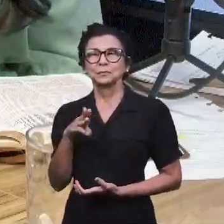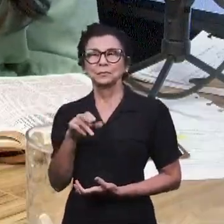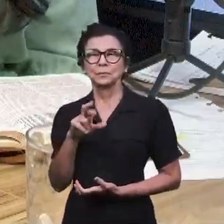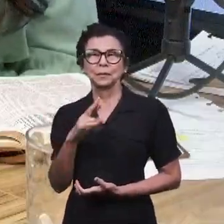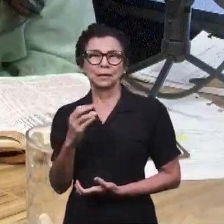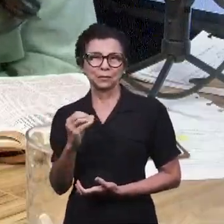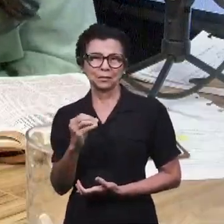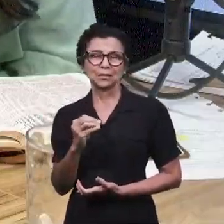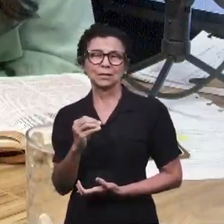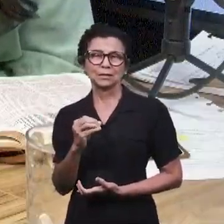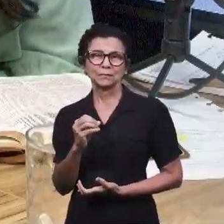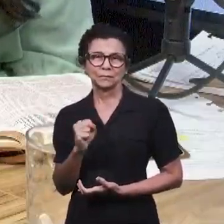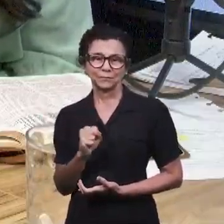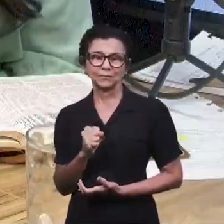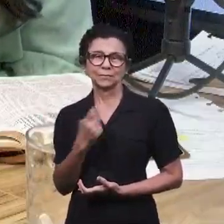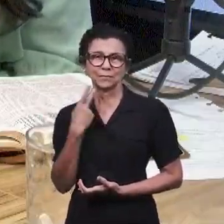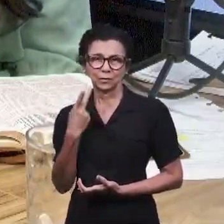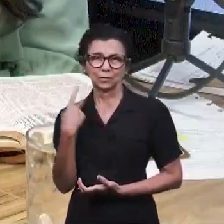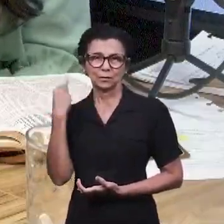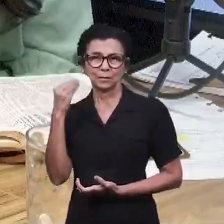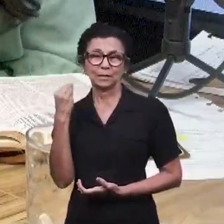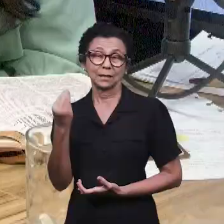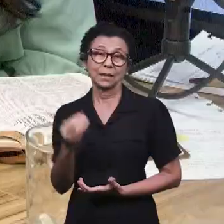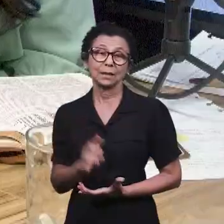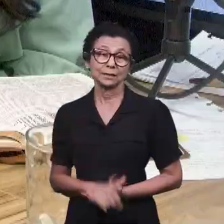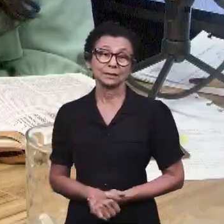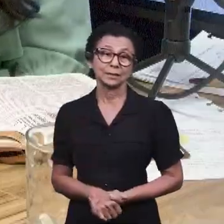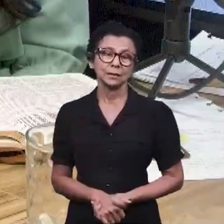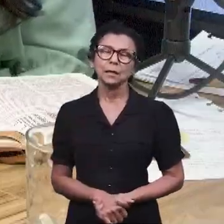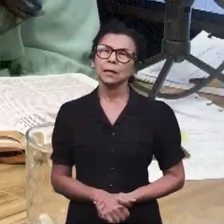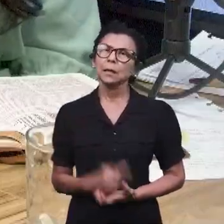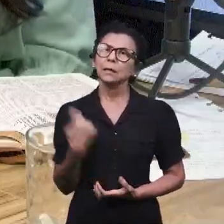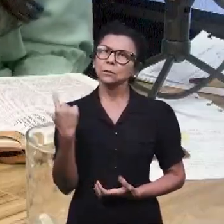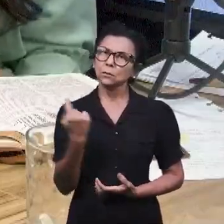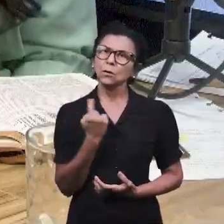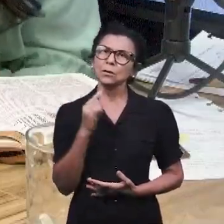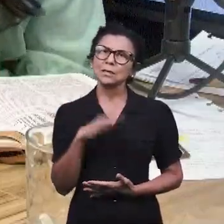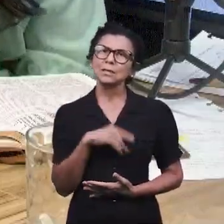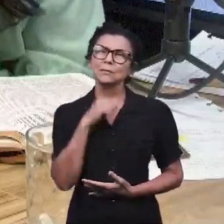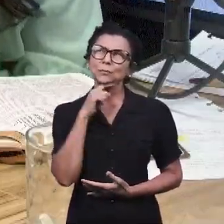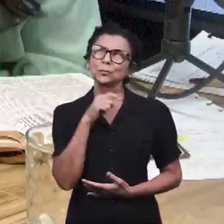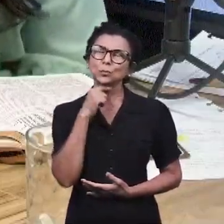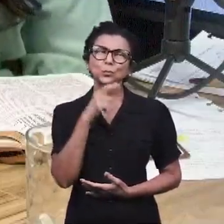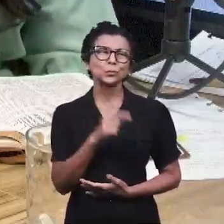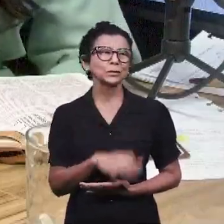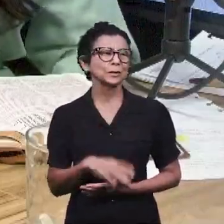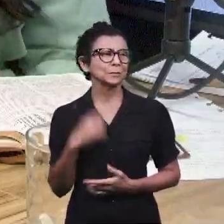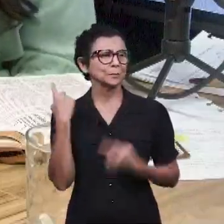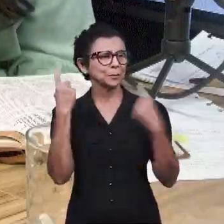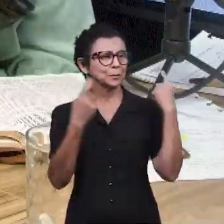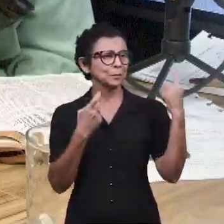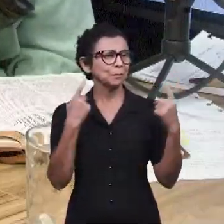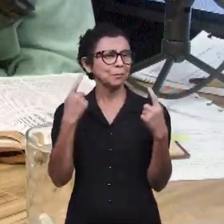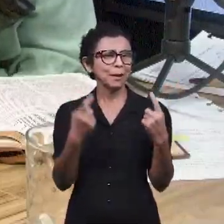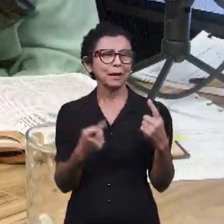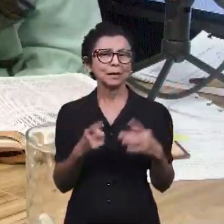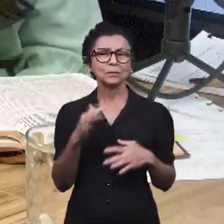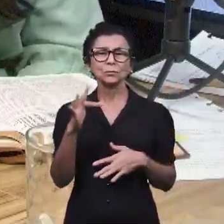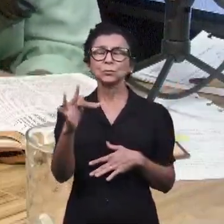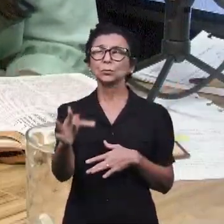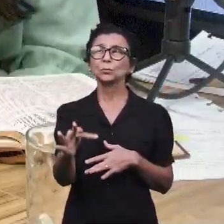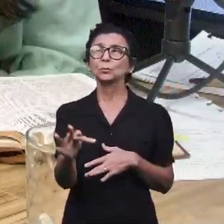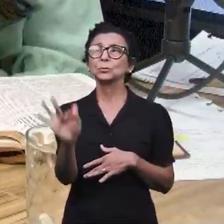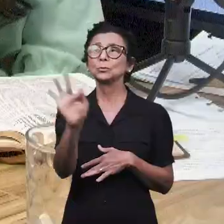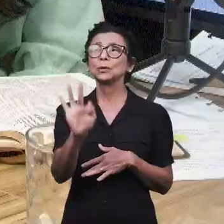muitas vezes nós, como jovens, nos encontramos inquietos, né, inseguros sobre o nosso futuro. O que eu vou fazer de profissão?